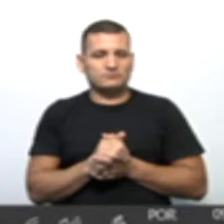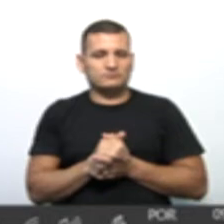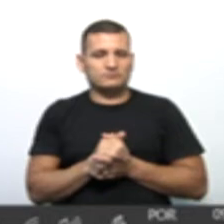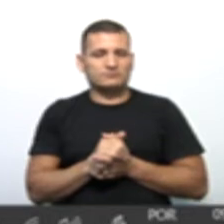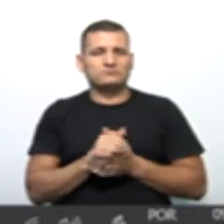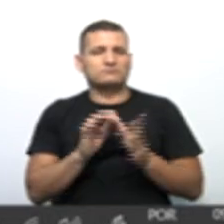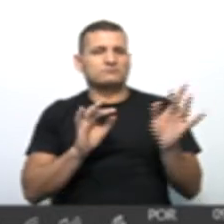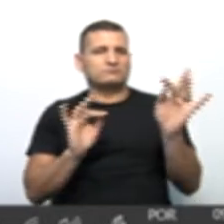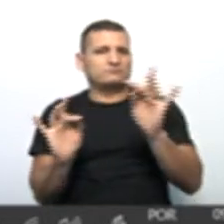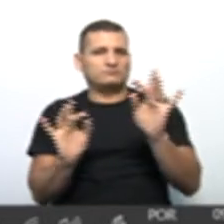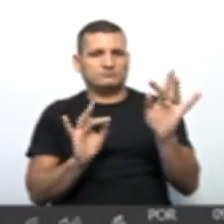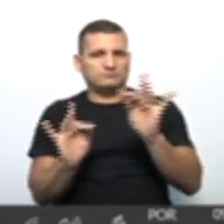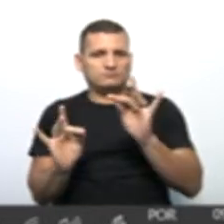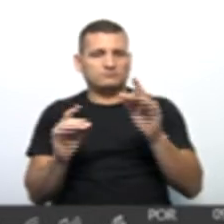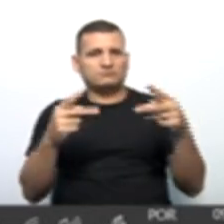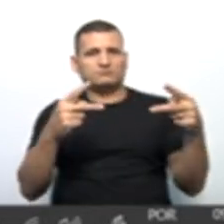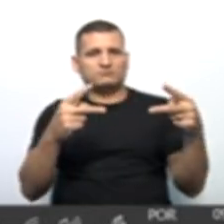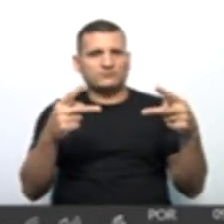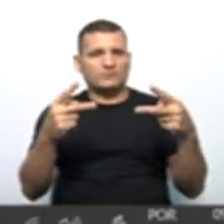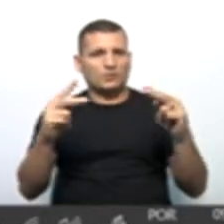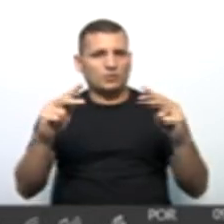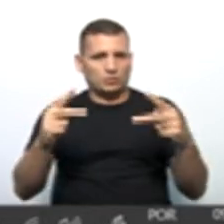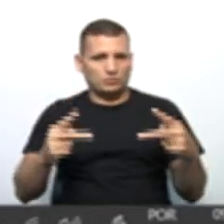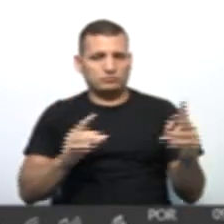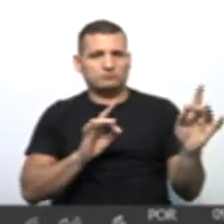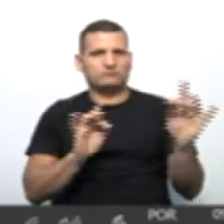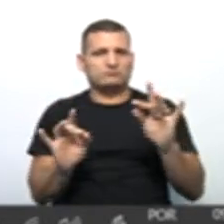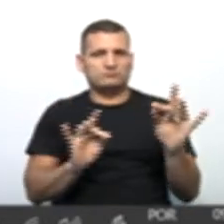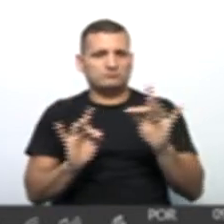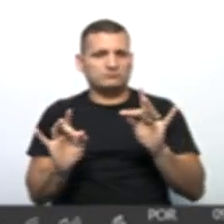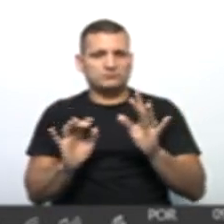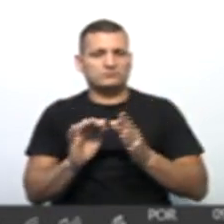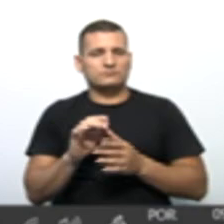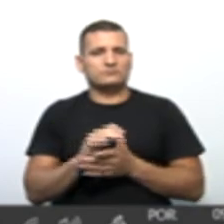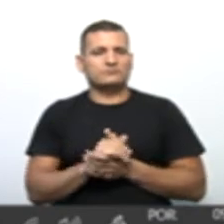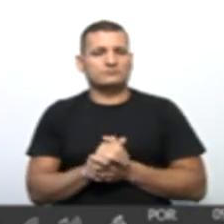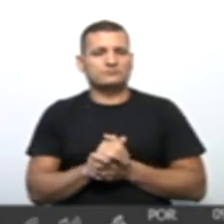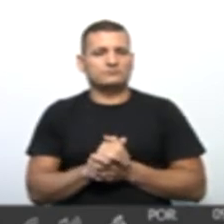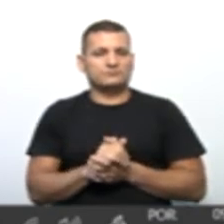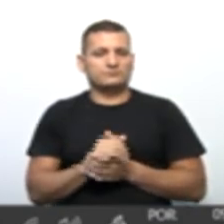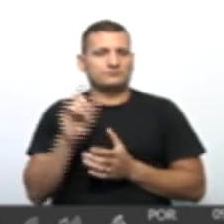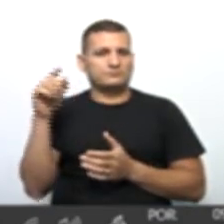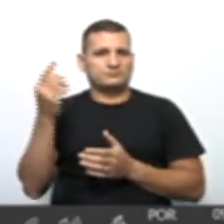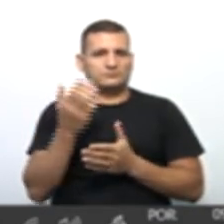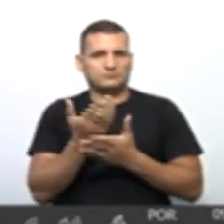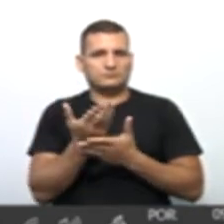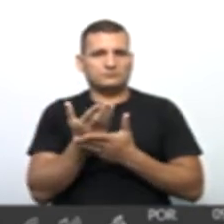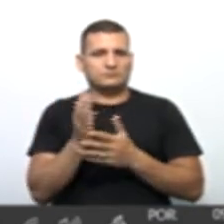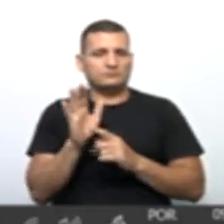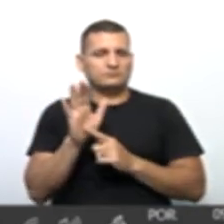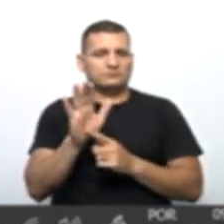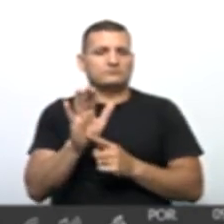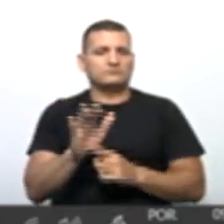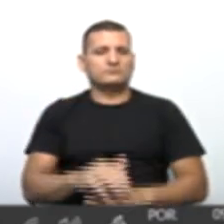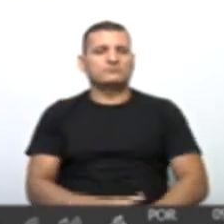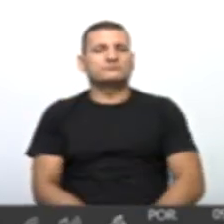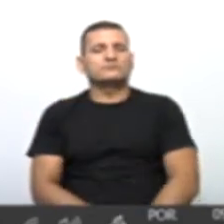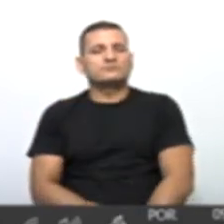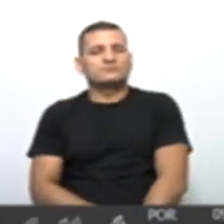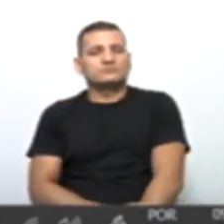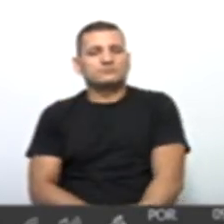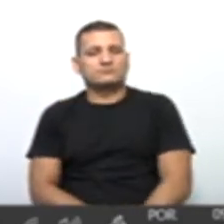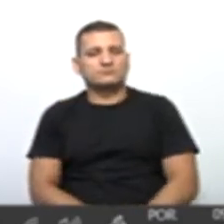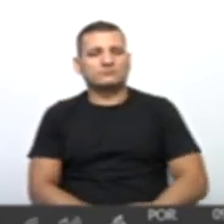coloca os códigos ele fica bem feito na próxima vou trazer a gente poder usar ele na sala pra ficar melhor para vocês então